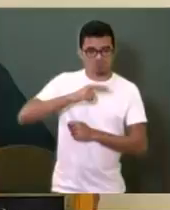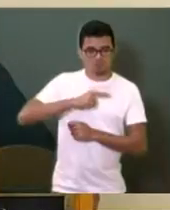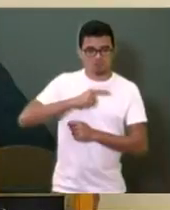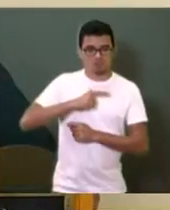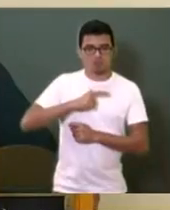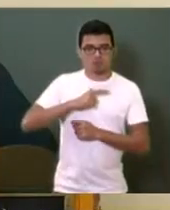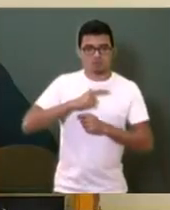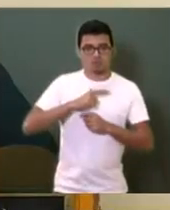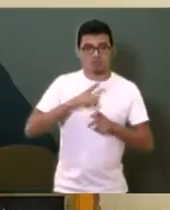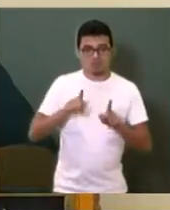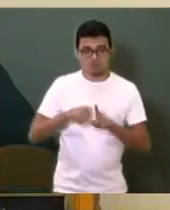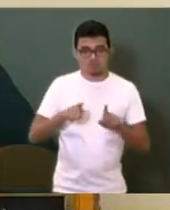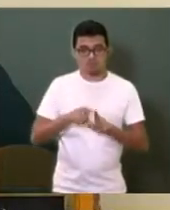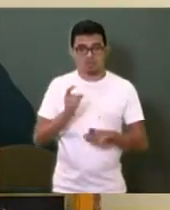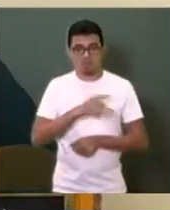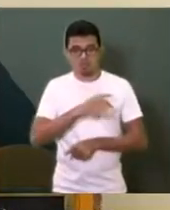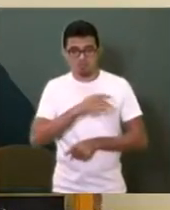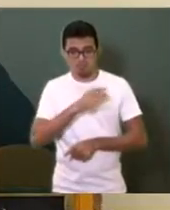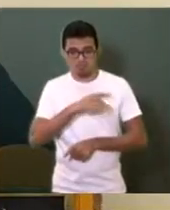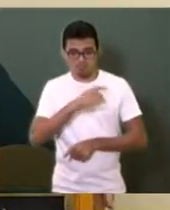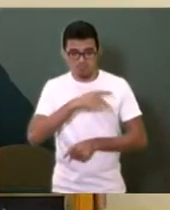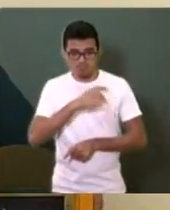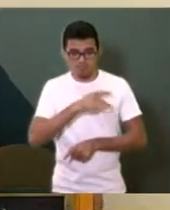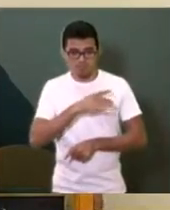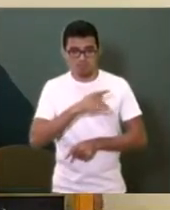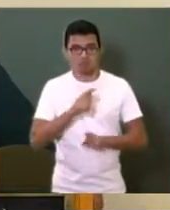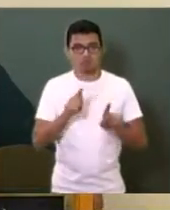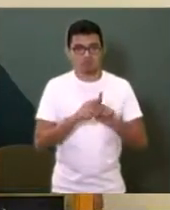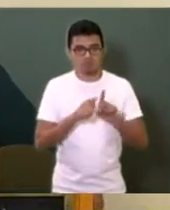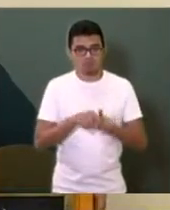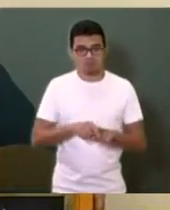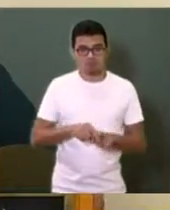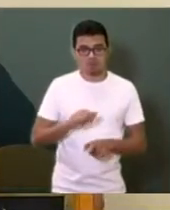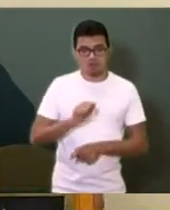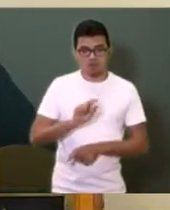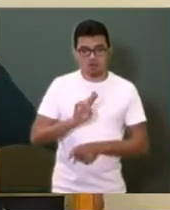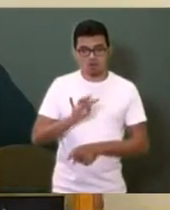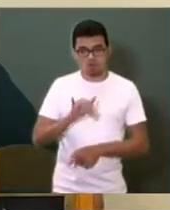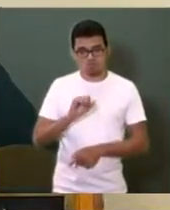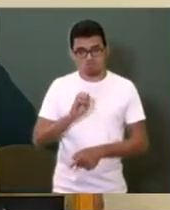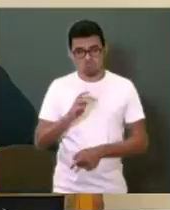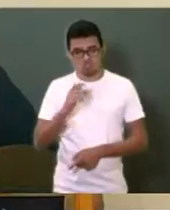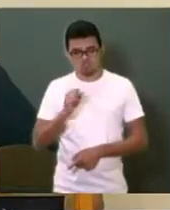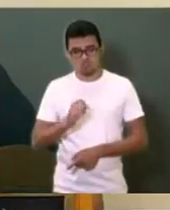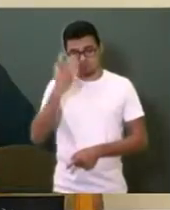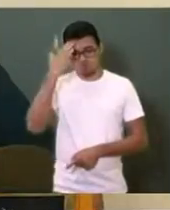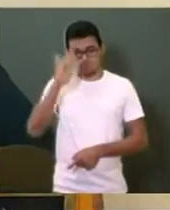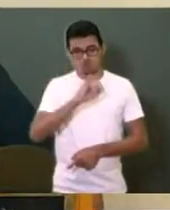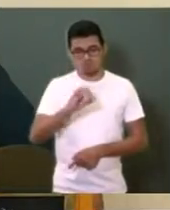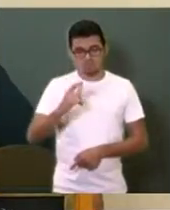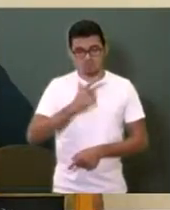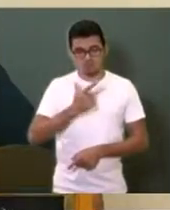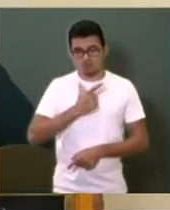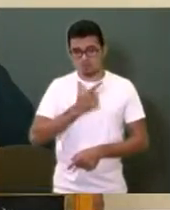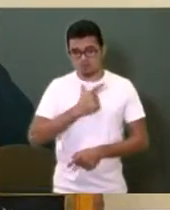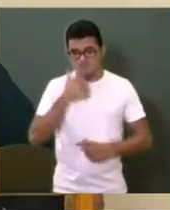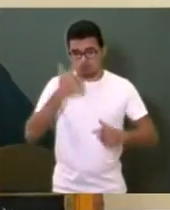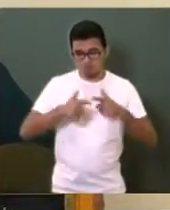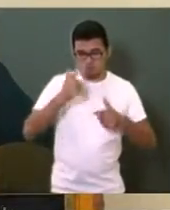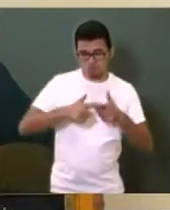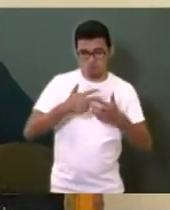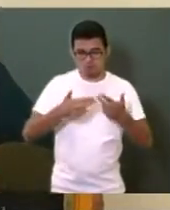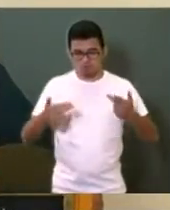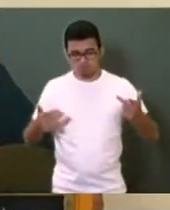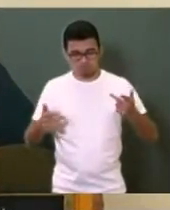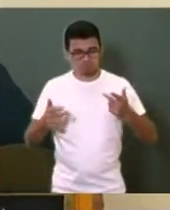os autista não sabe diferenciar o que está acontecendo se o mundo está acabando ou não